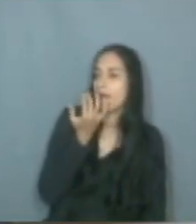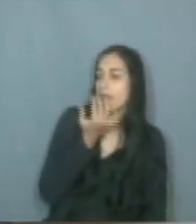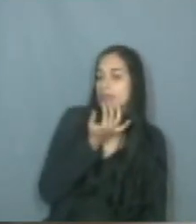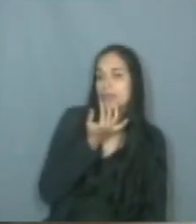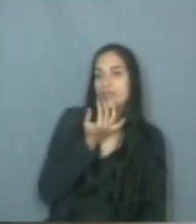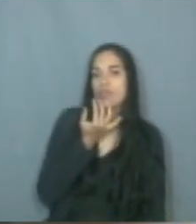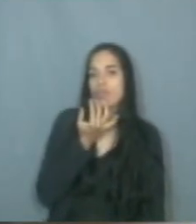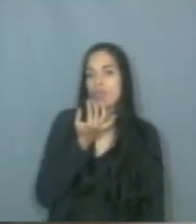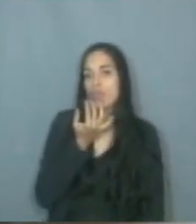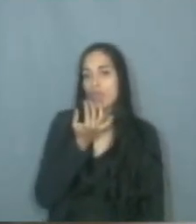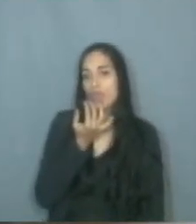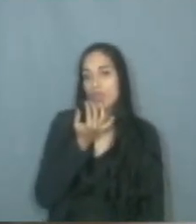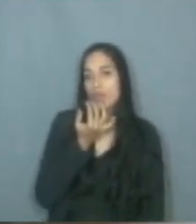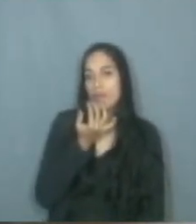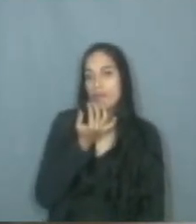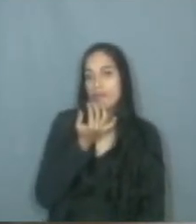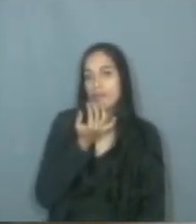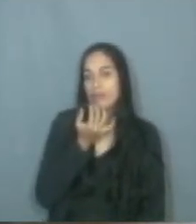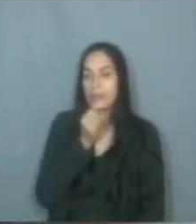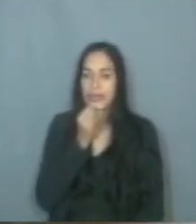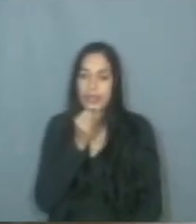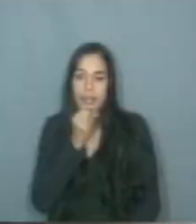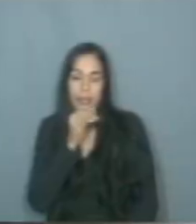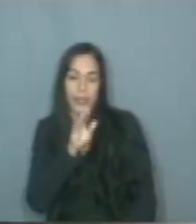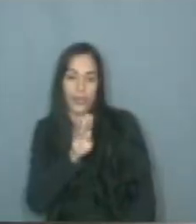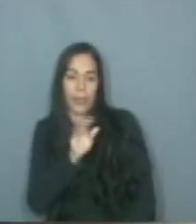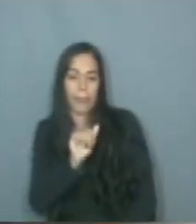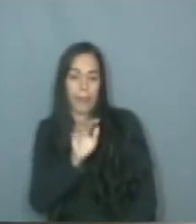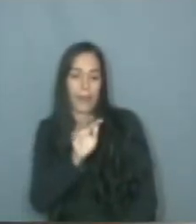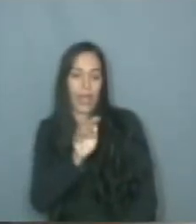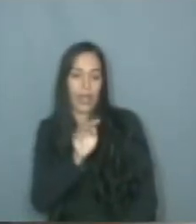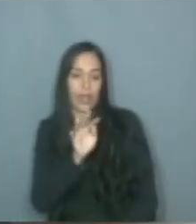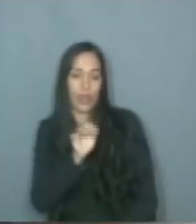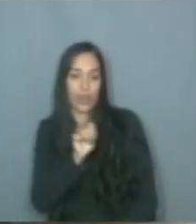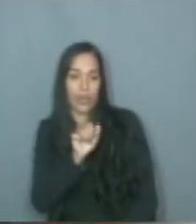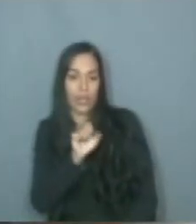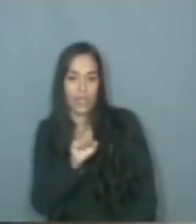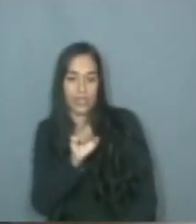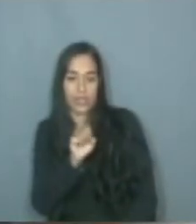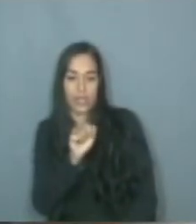hino, está lá o Batutas de São José cantando o seu hino,